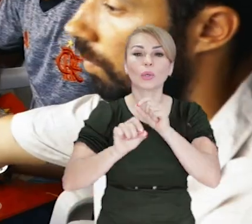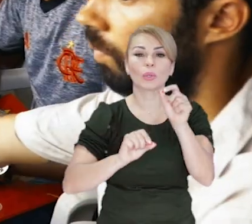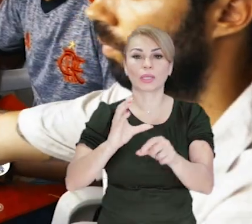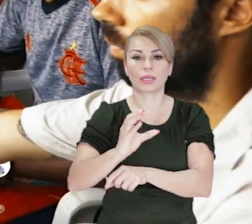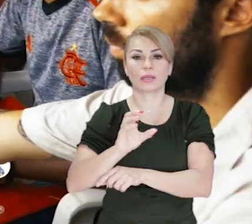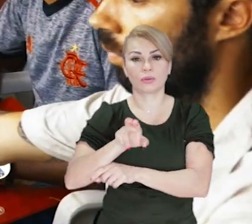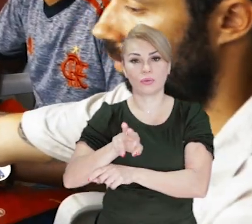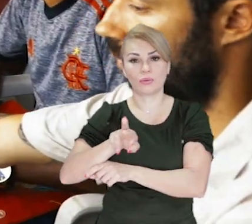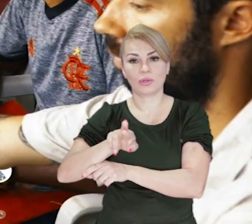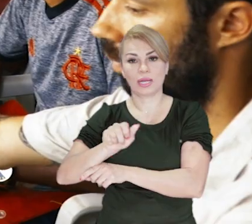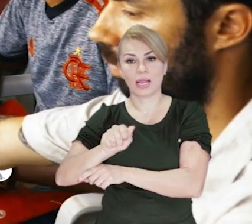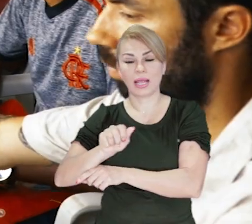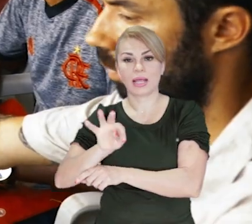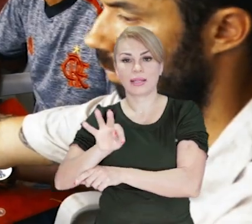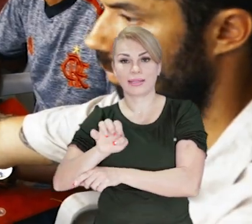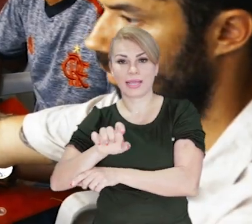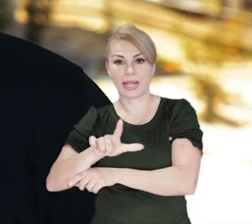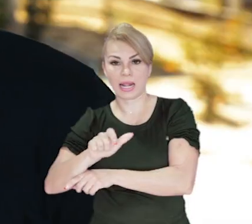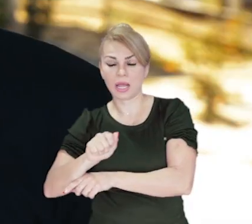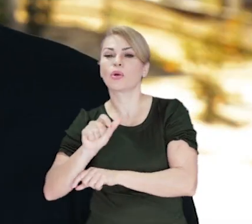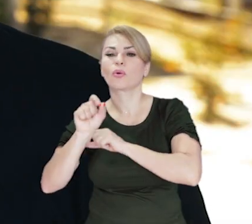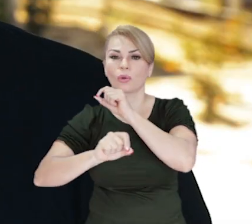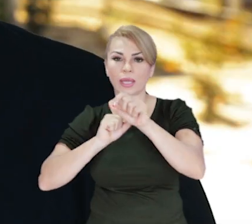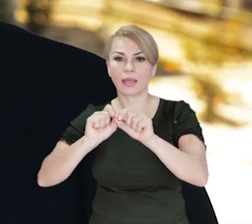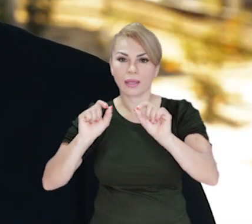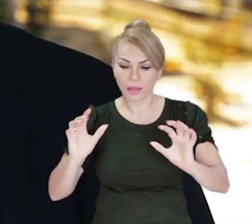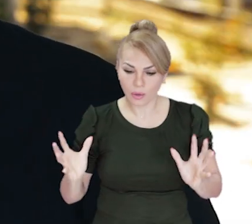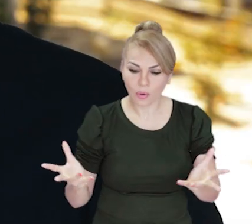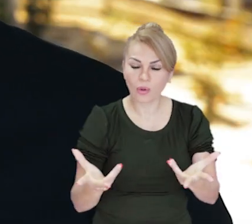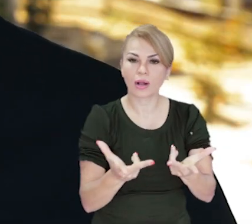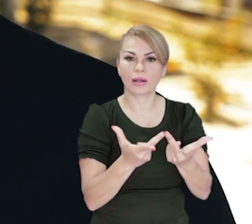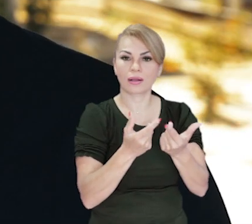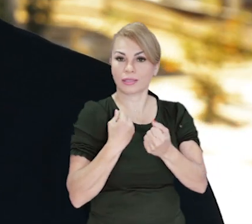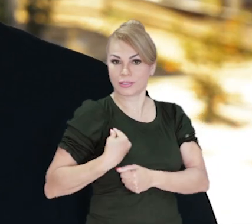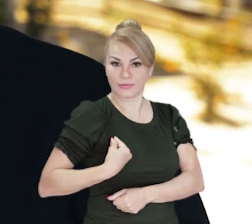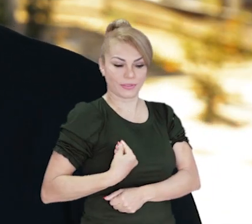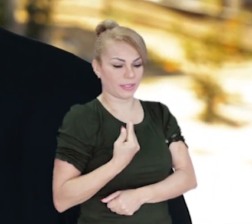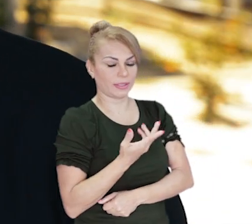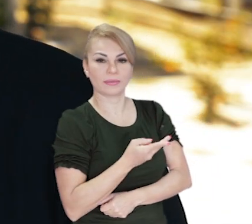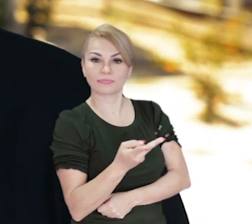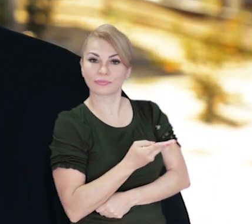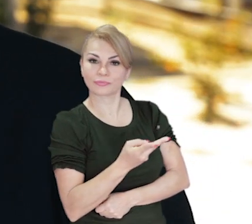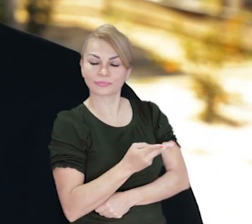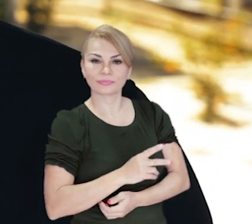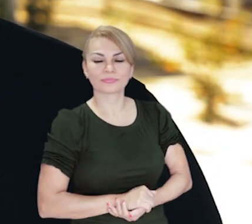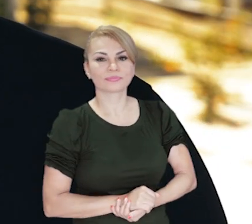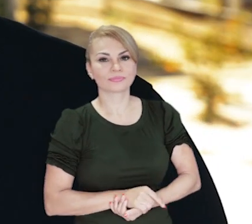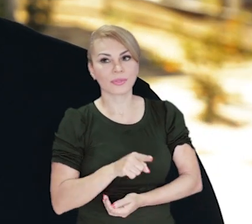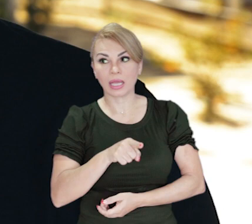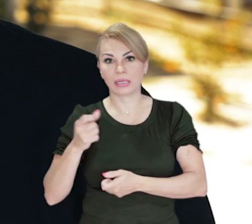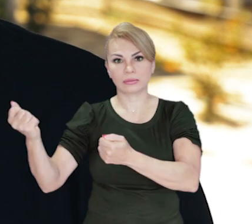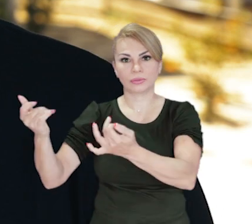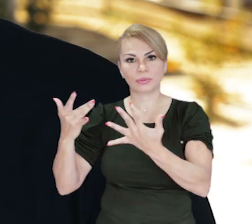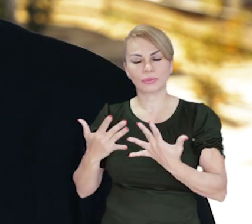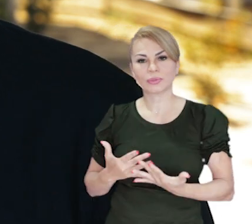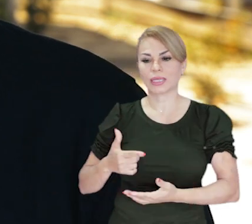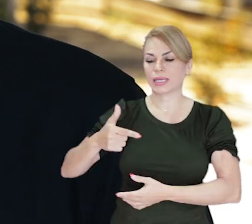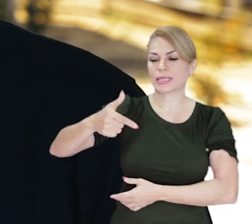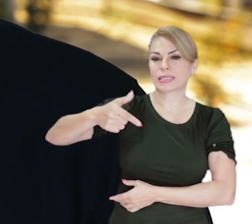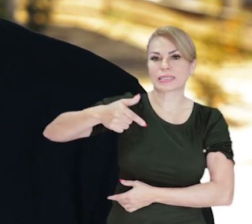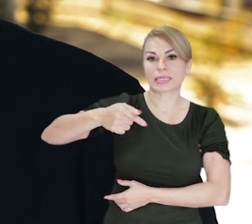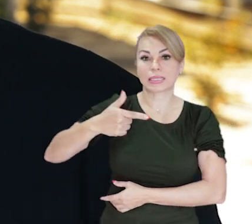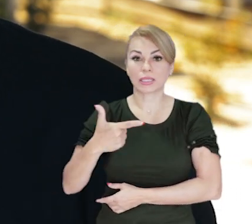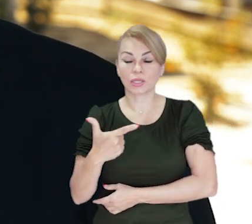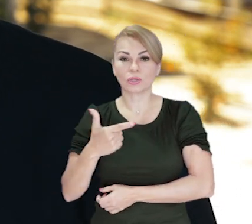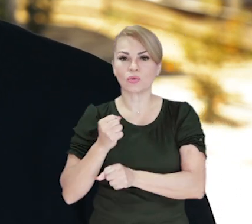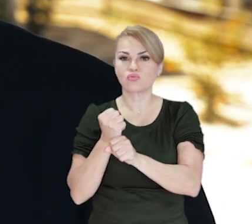essencial para dar qualidade de vida para a família. O relato de vida deles é muito interessante, porque eles estão há 72 anos juntos e agora,